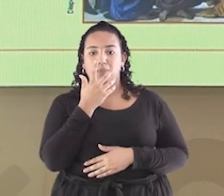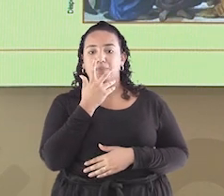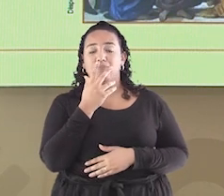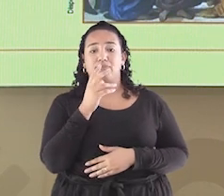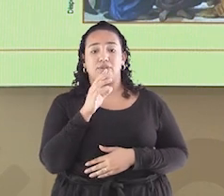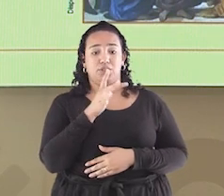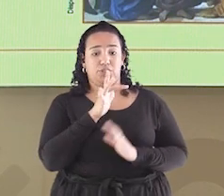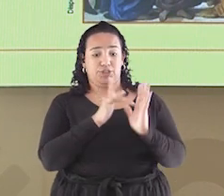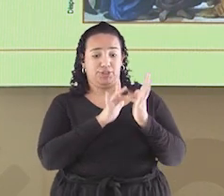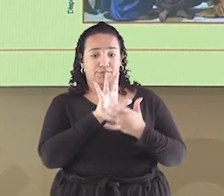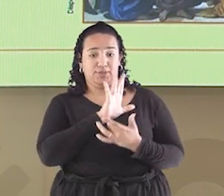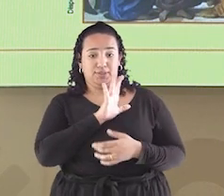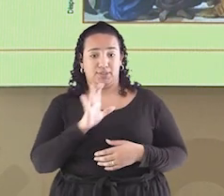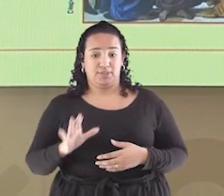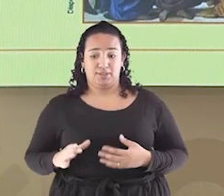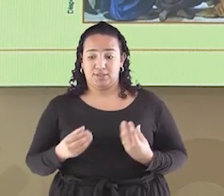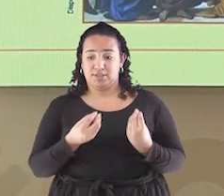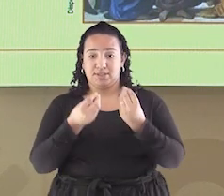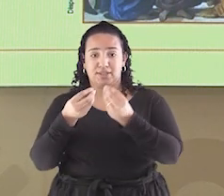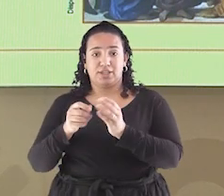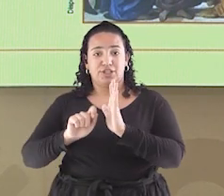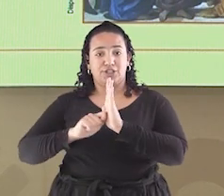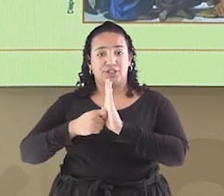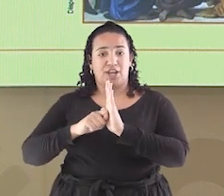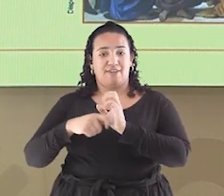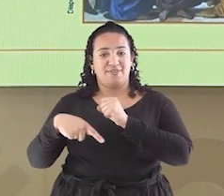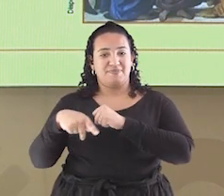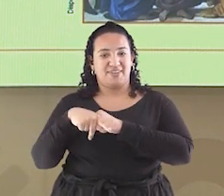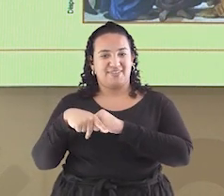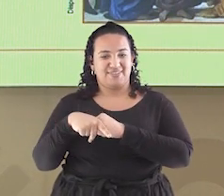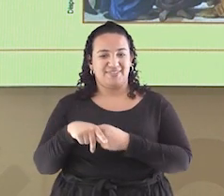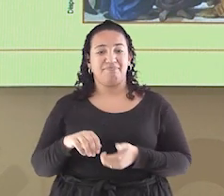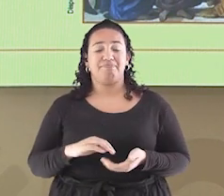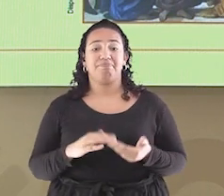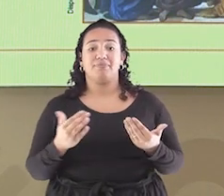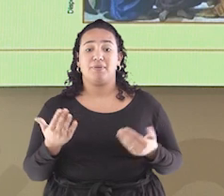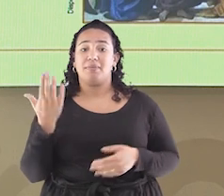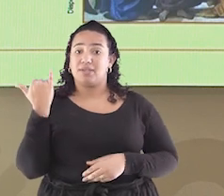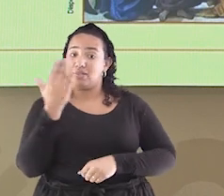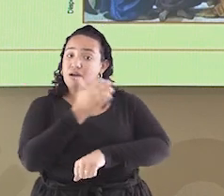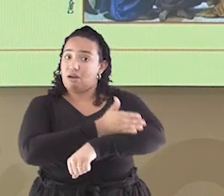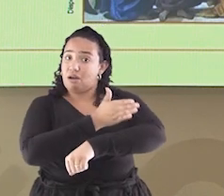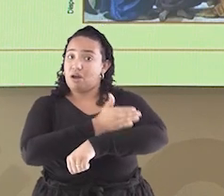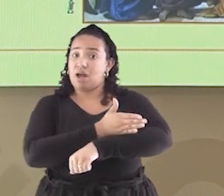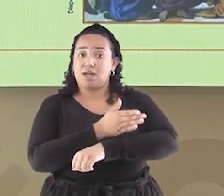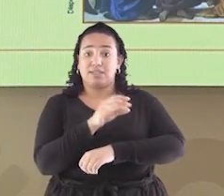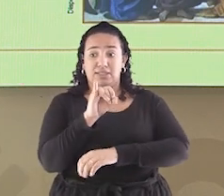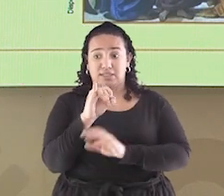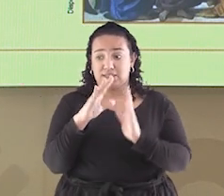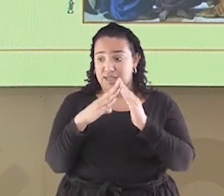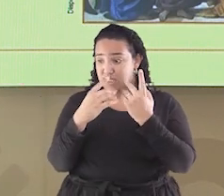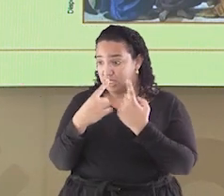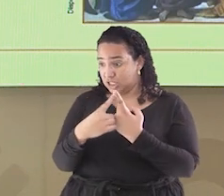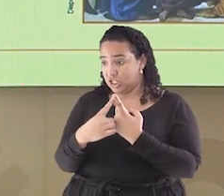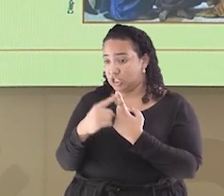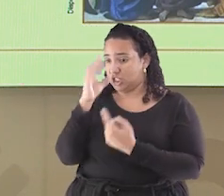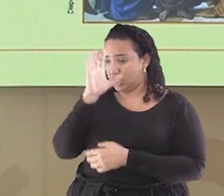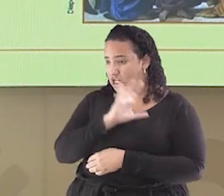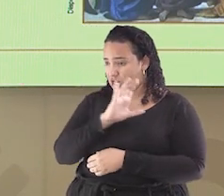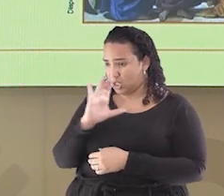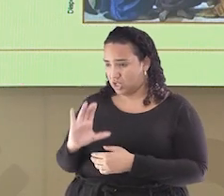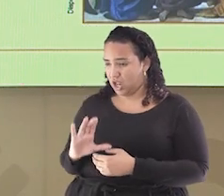Pedro. Então, na sociedade medieval, existia essa forte influência. O que a igreja acreditava? O que a religião acreditava?